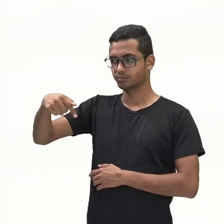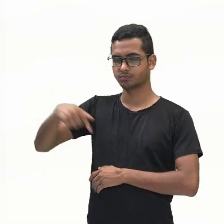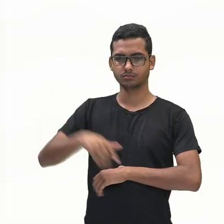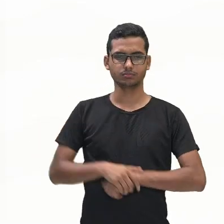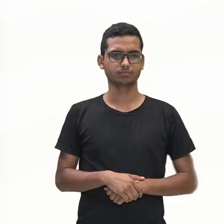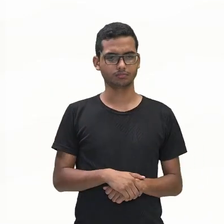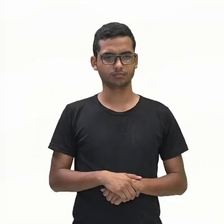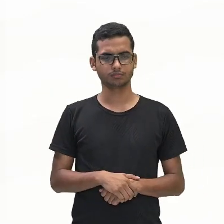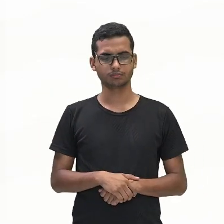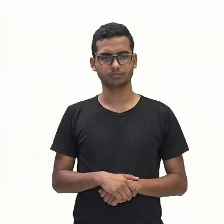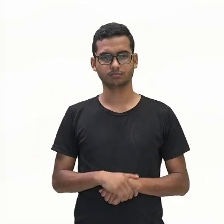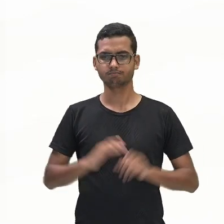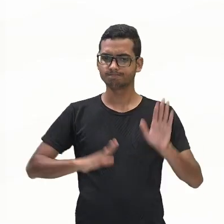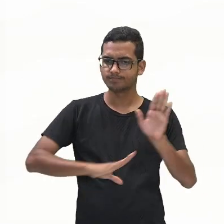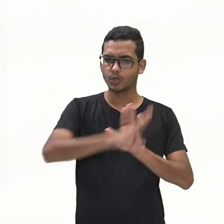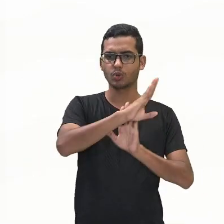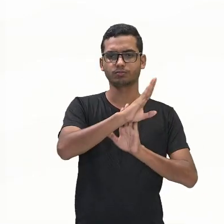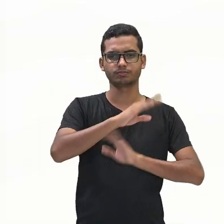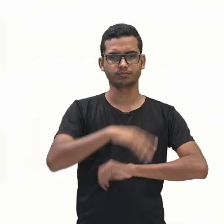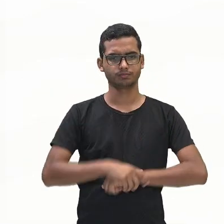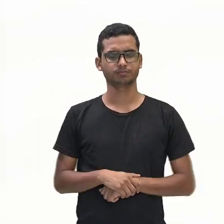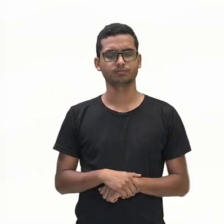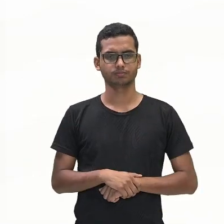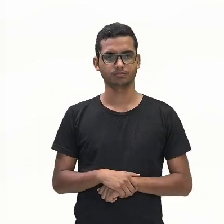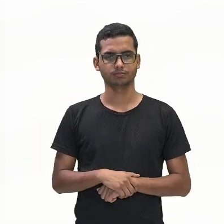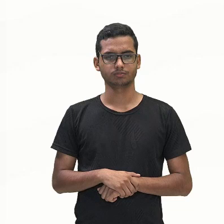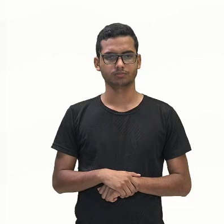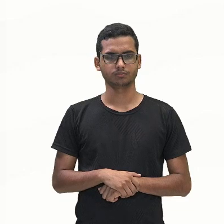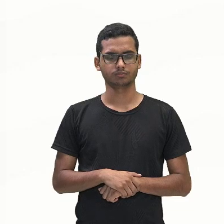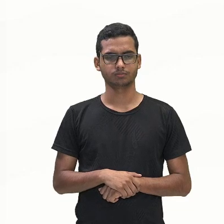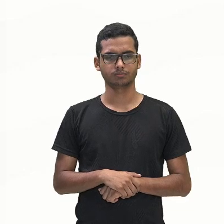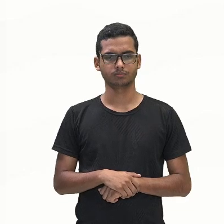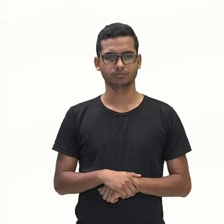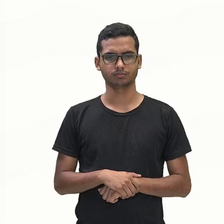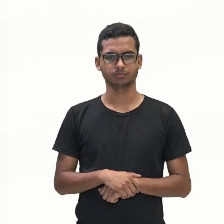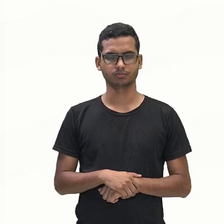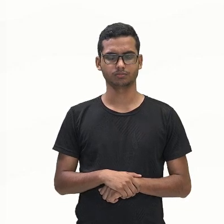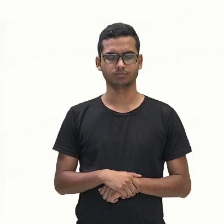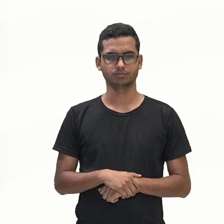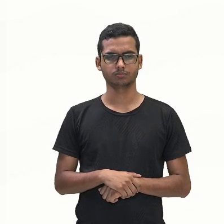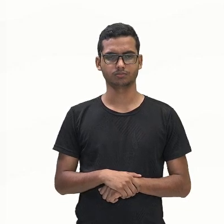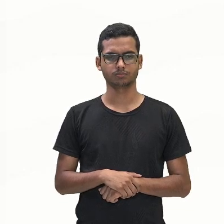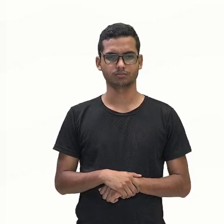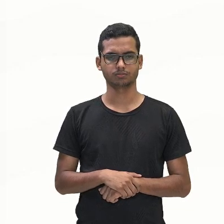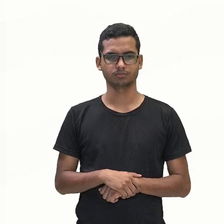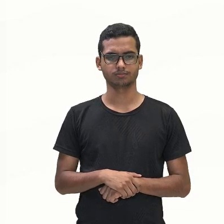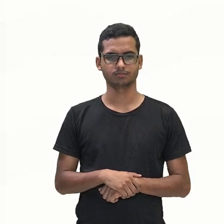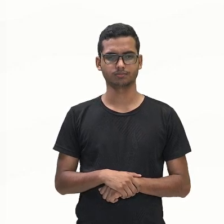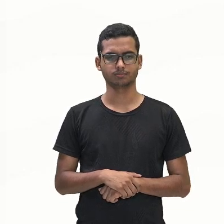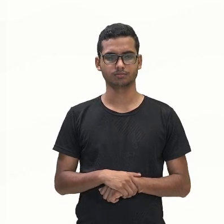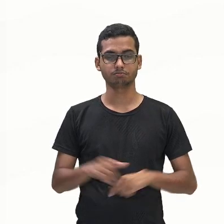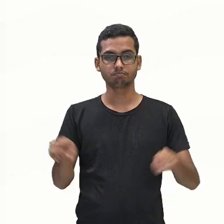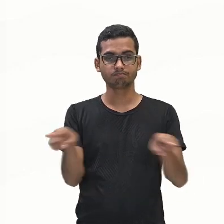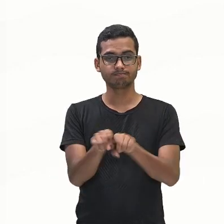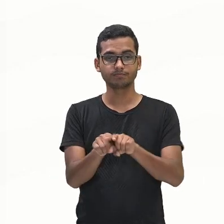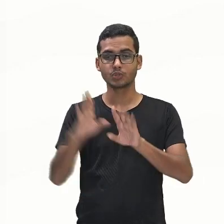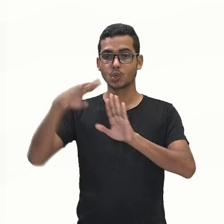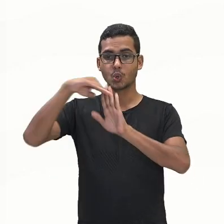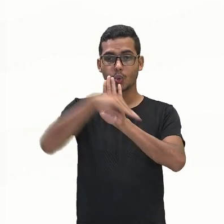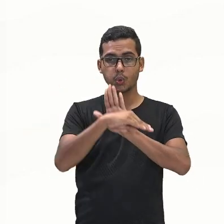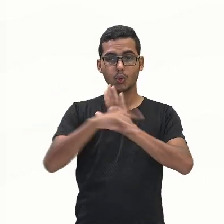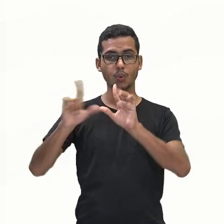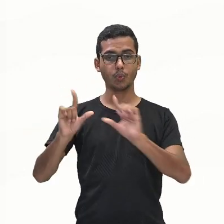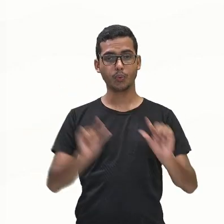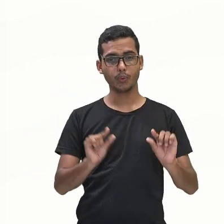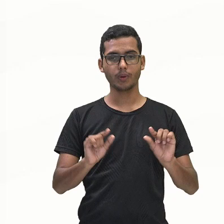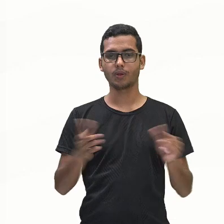0,737, considerado aí um indicador alto, tá bom? E o município com menor índice,